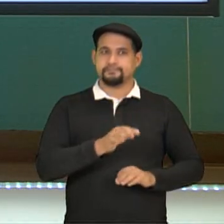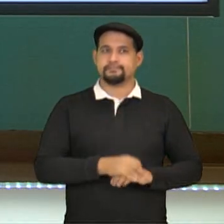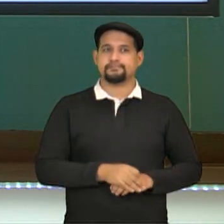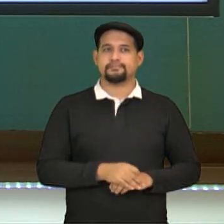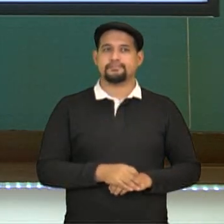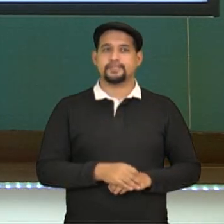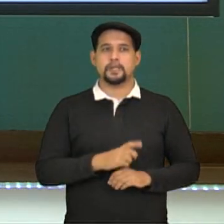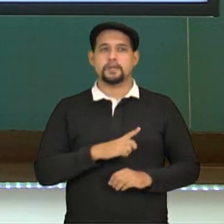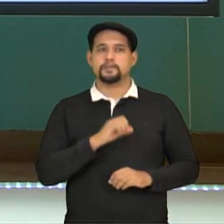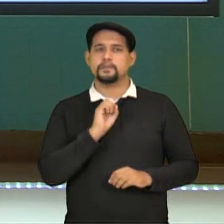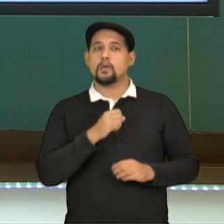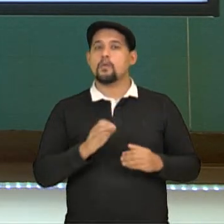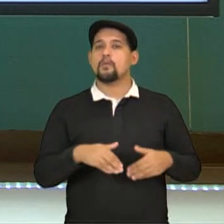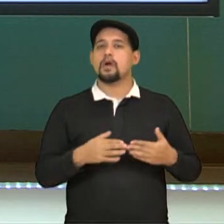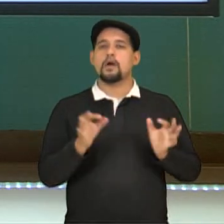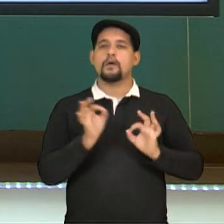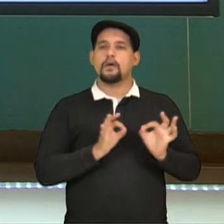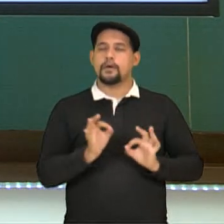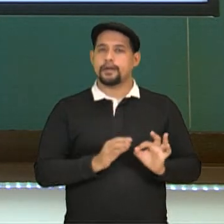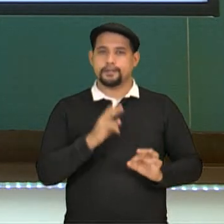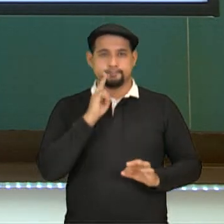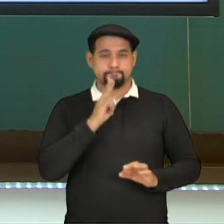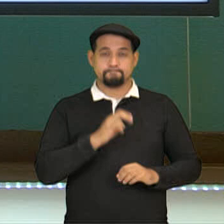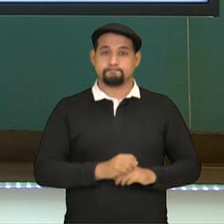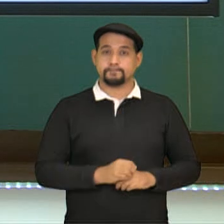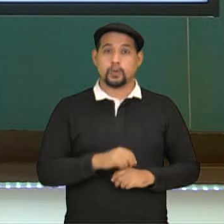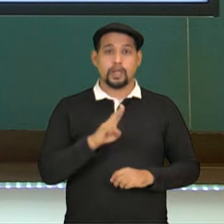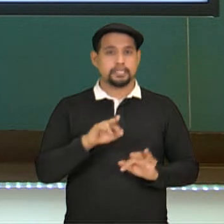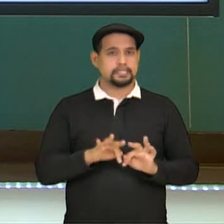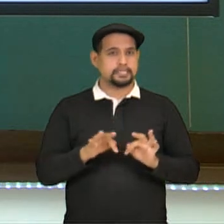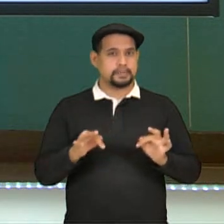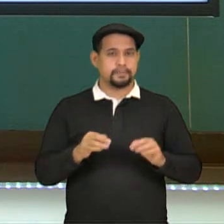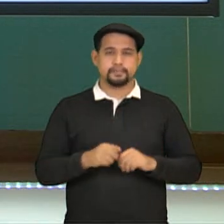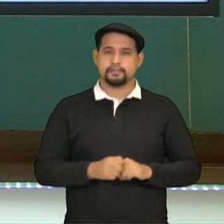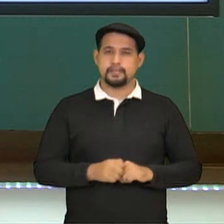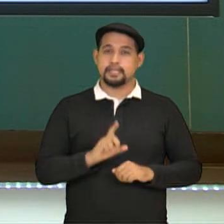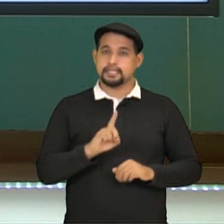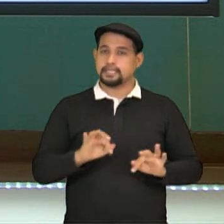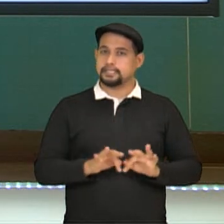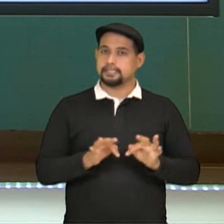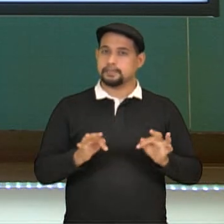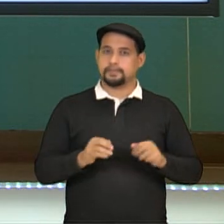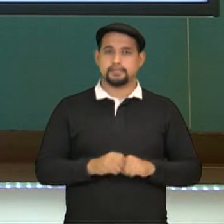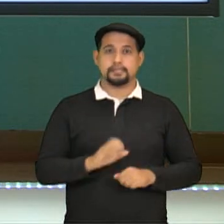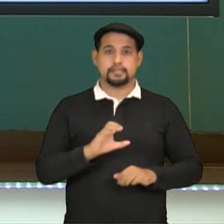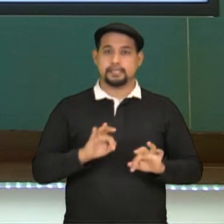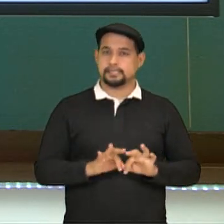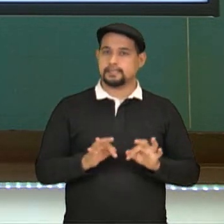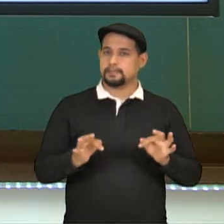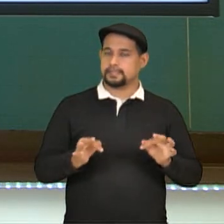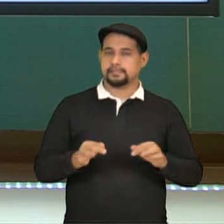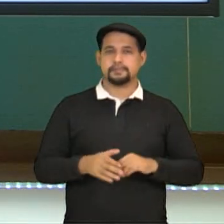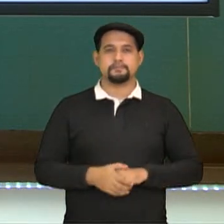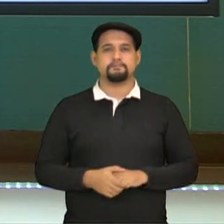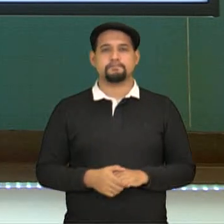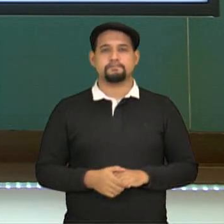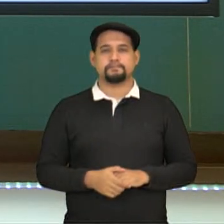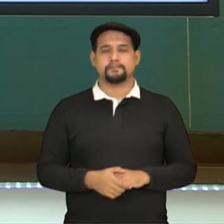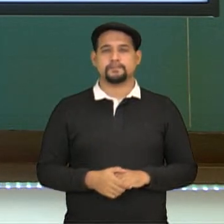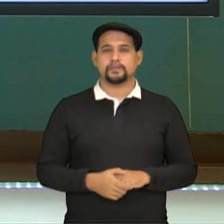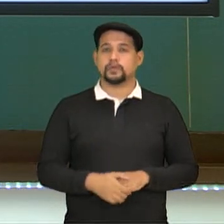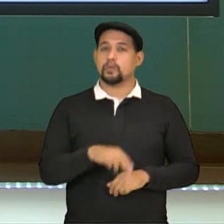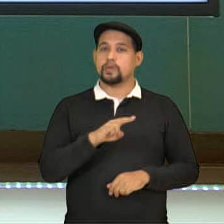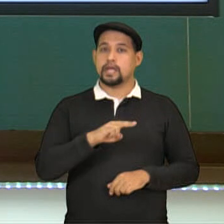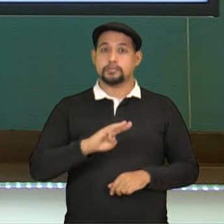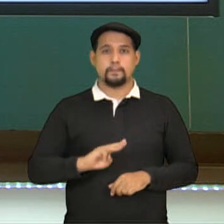está descrita quais são as ordens. Vamos lá. Unidade simples, dezena simples, centena simples.